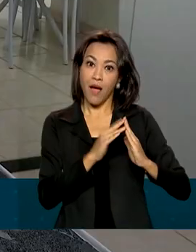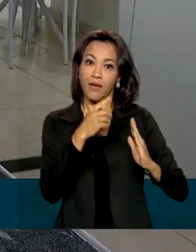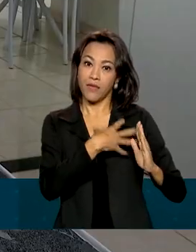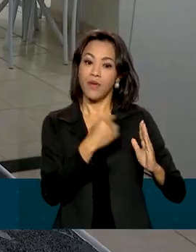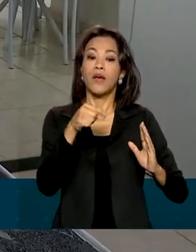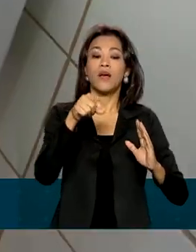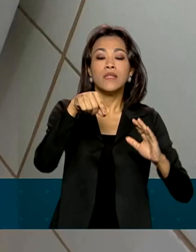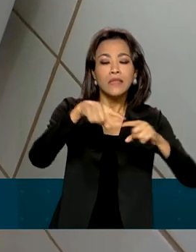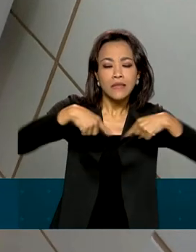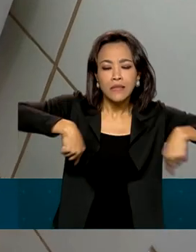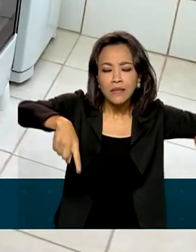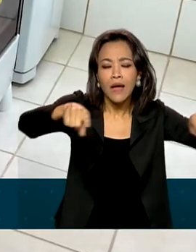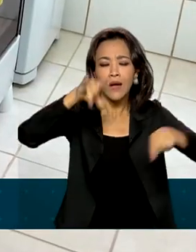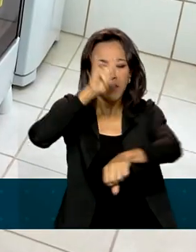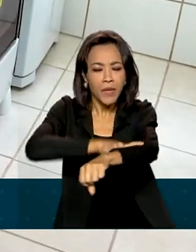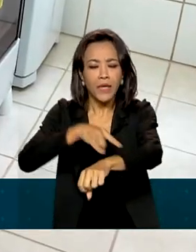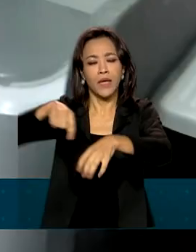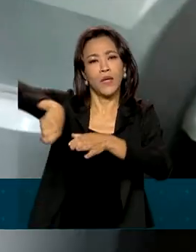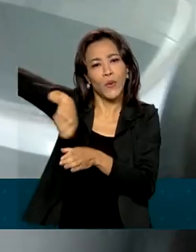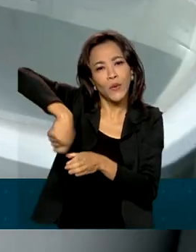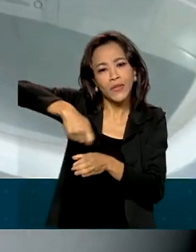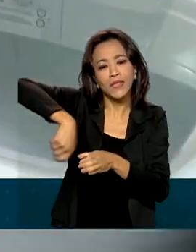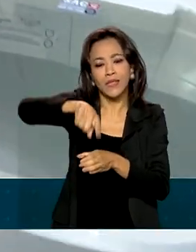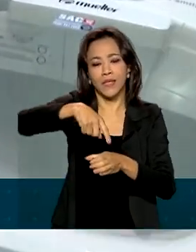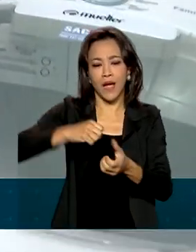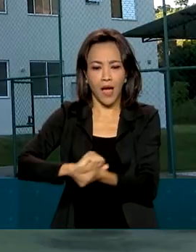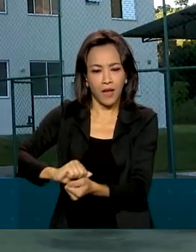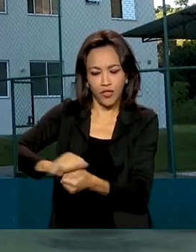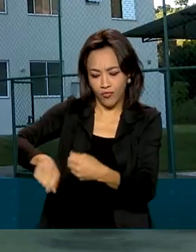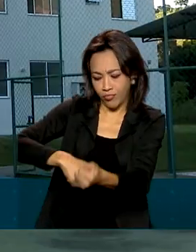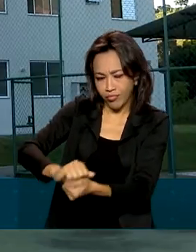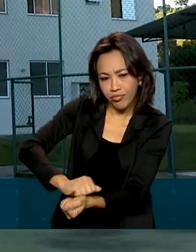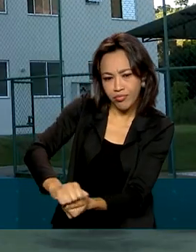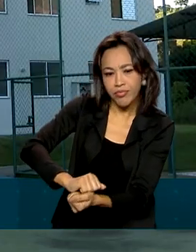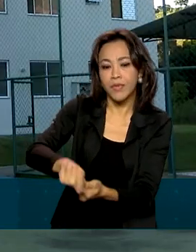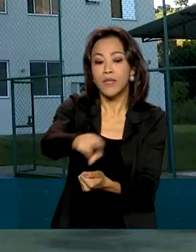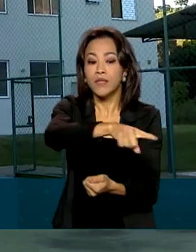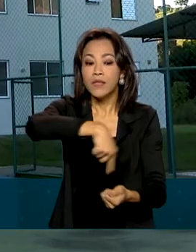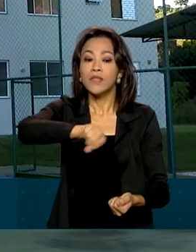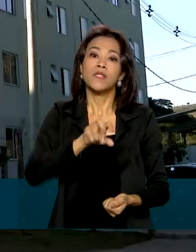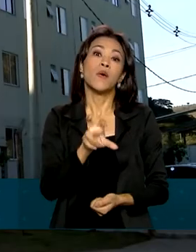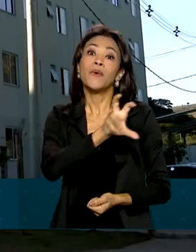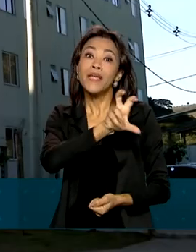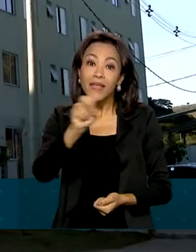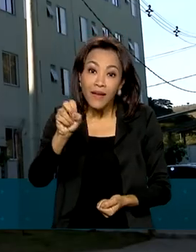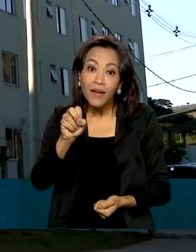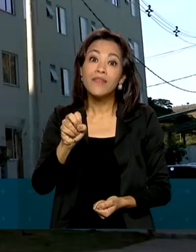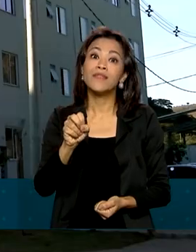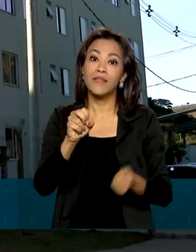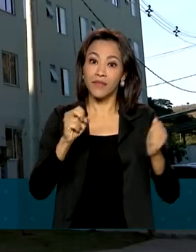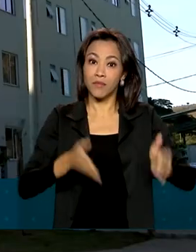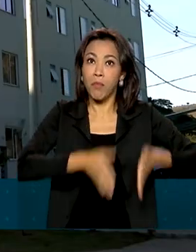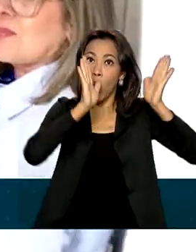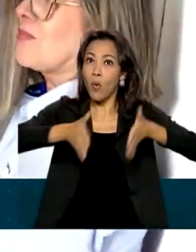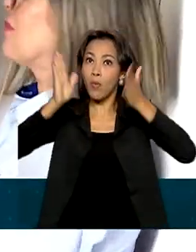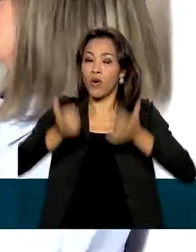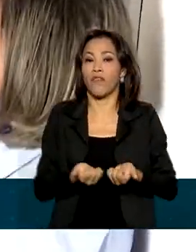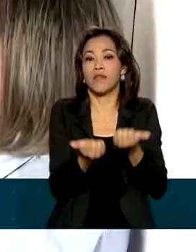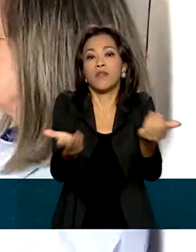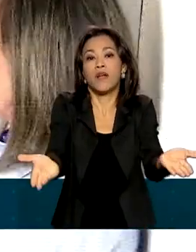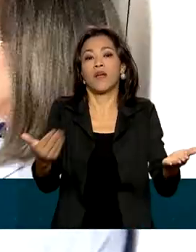Sala, dois quartos, banheiro, cozinha, área de serviço. São 500 unidades entregues pelo governo federal.